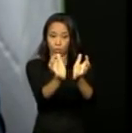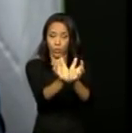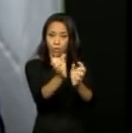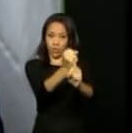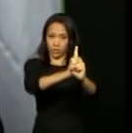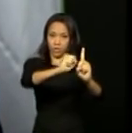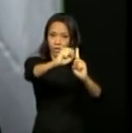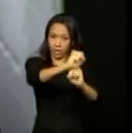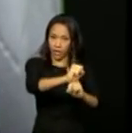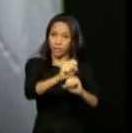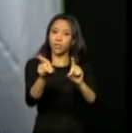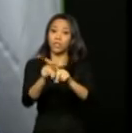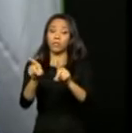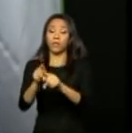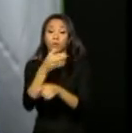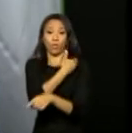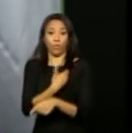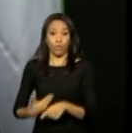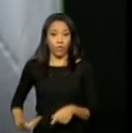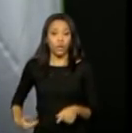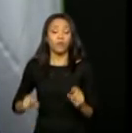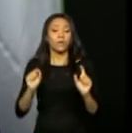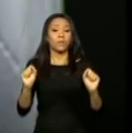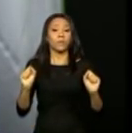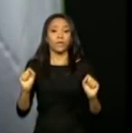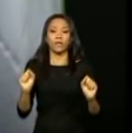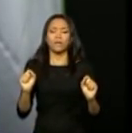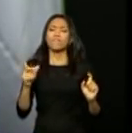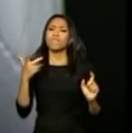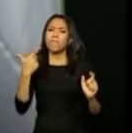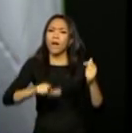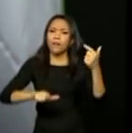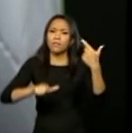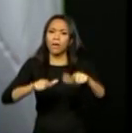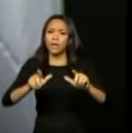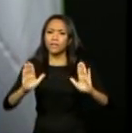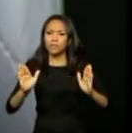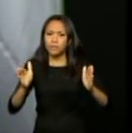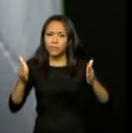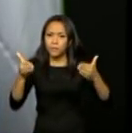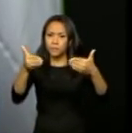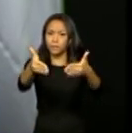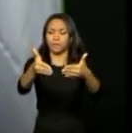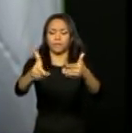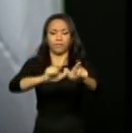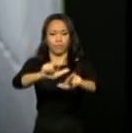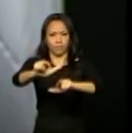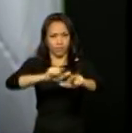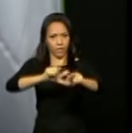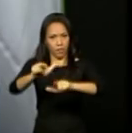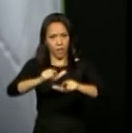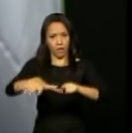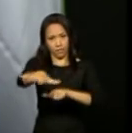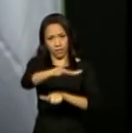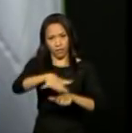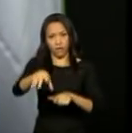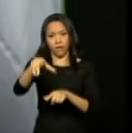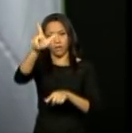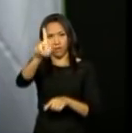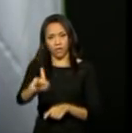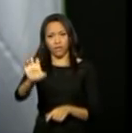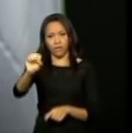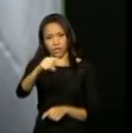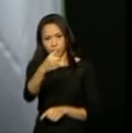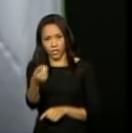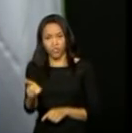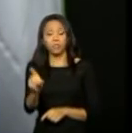Estado e nos possibilita criar fluxos muito mais horizontais e transparentes de gestão da política pública em